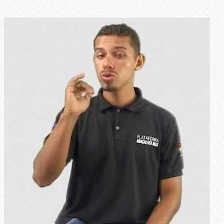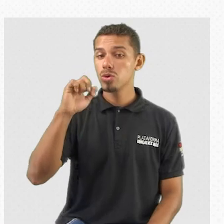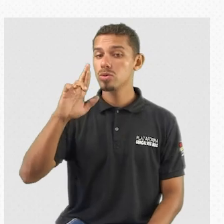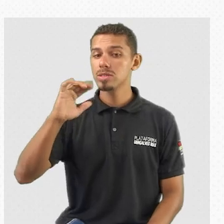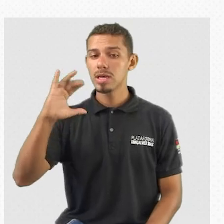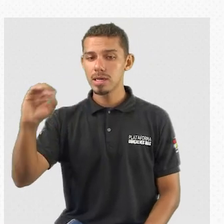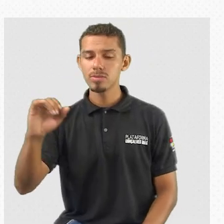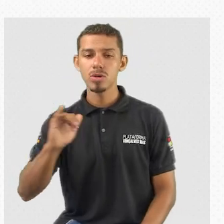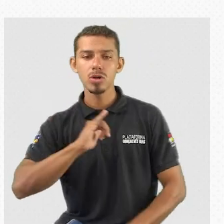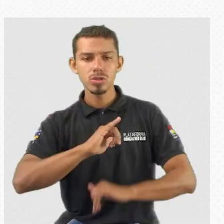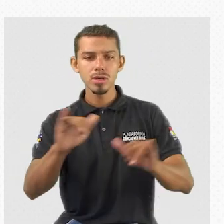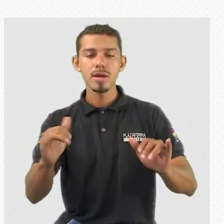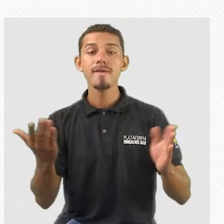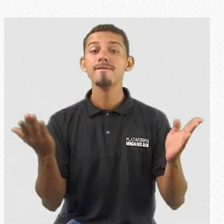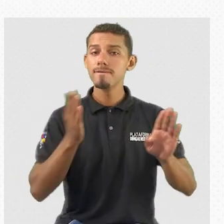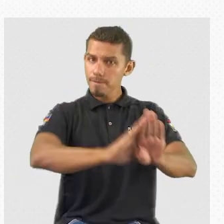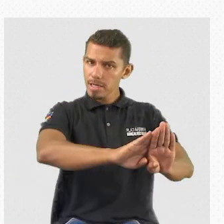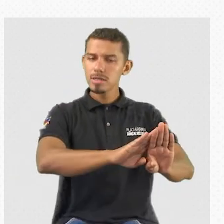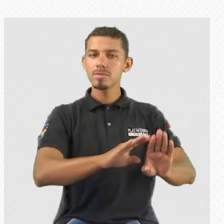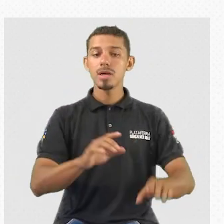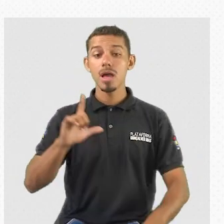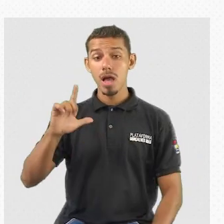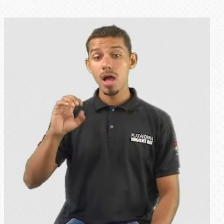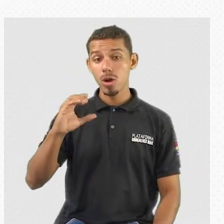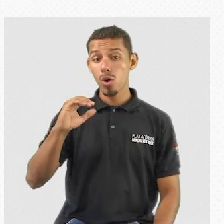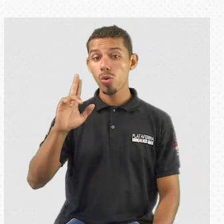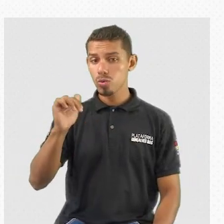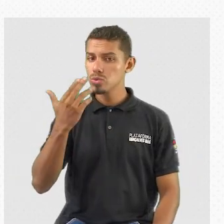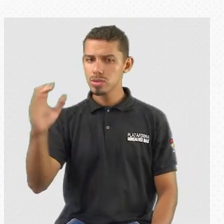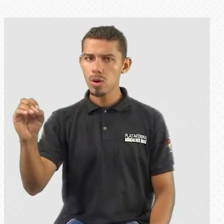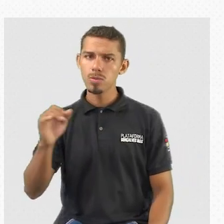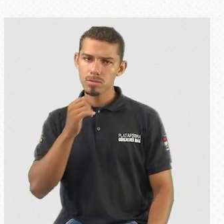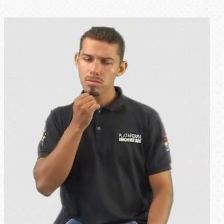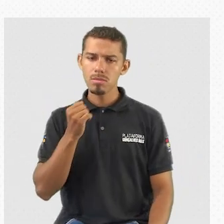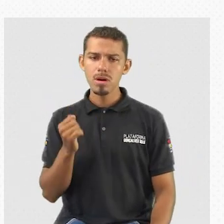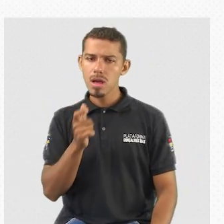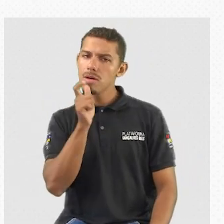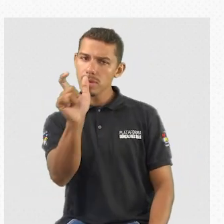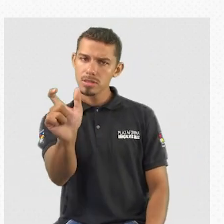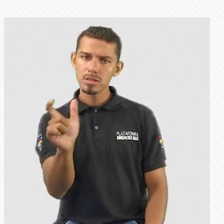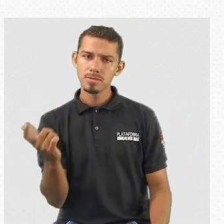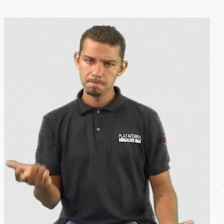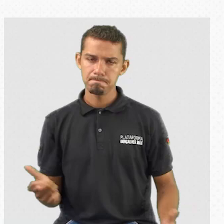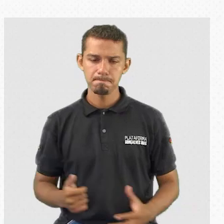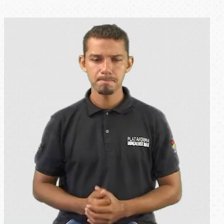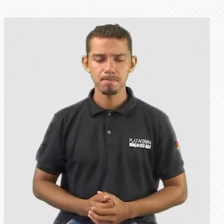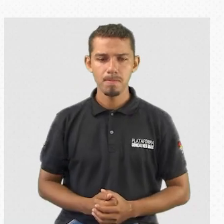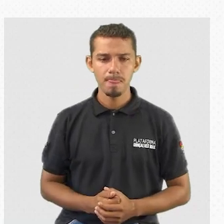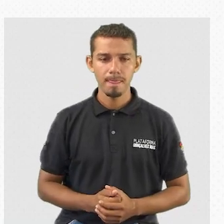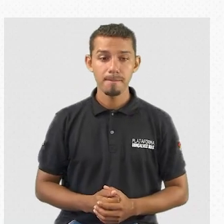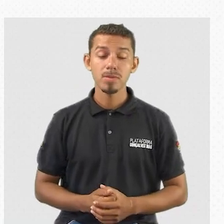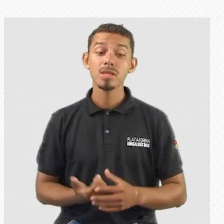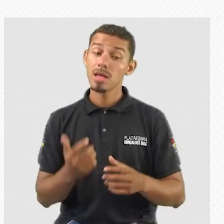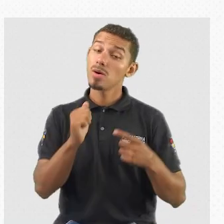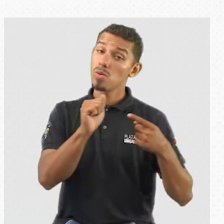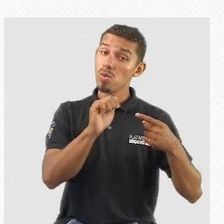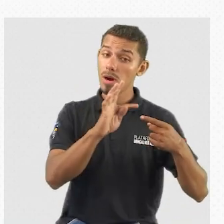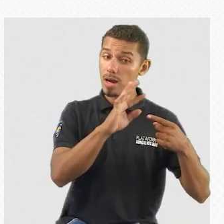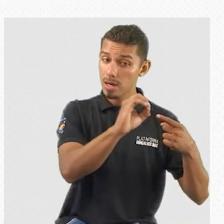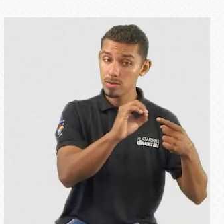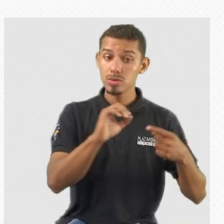dizer alguma coisa. É a frase em si, fecha a porta. É a locução, né? É dizer alguma coisa. E aí, existe o